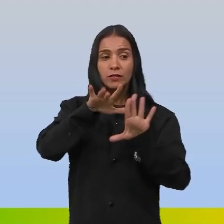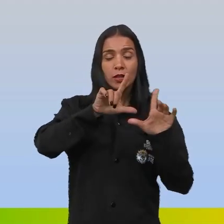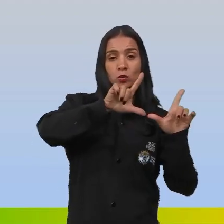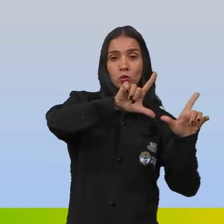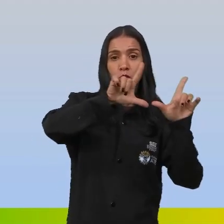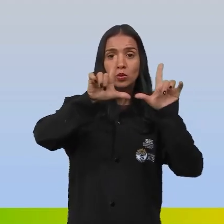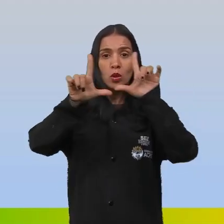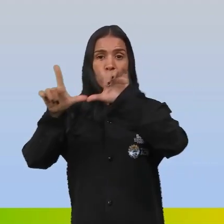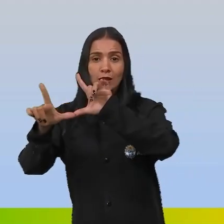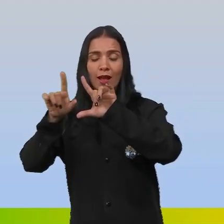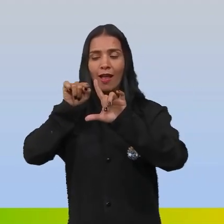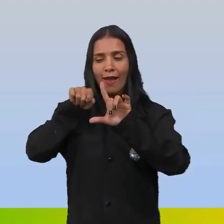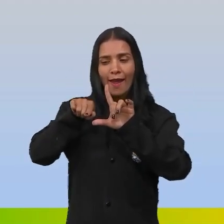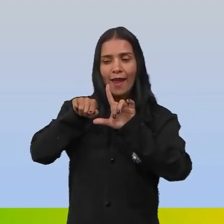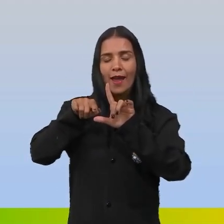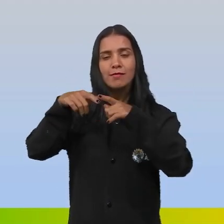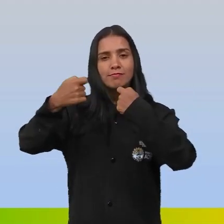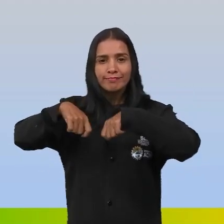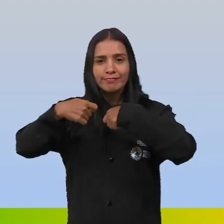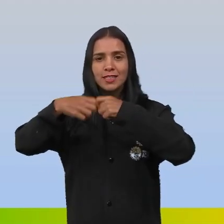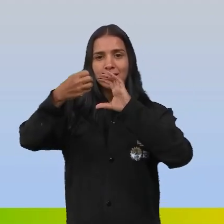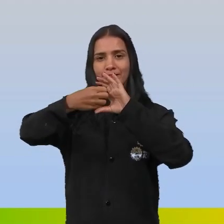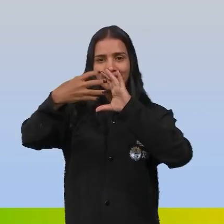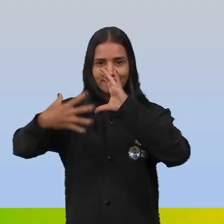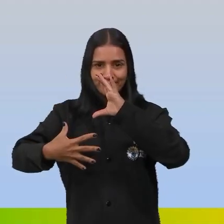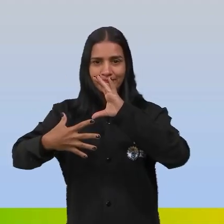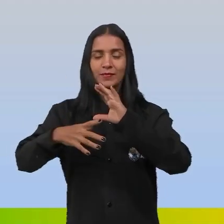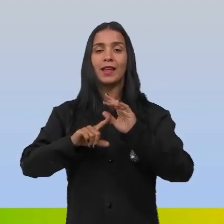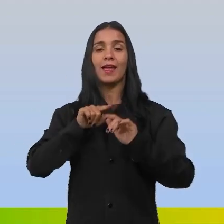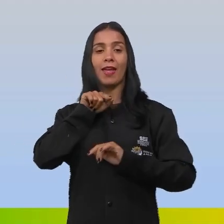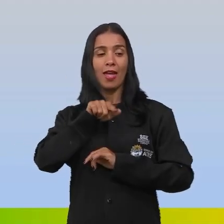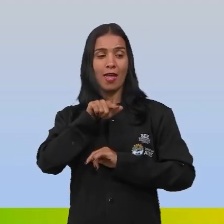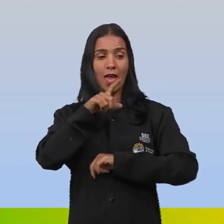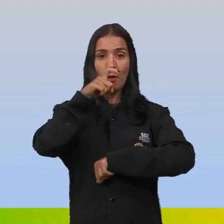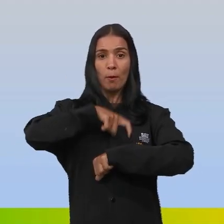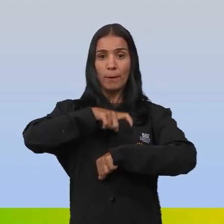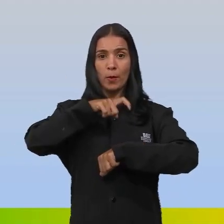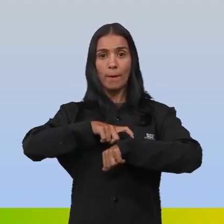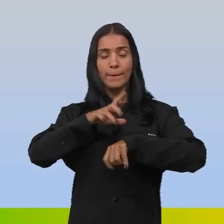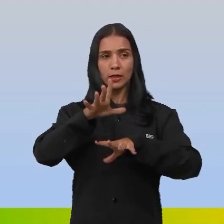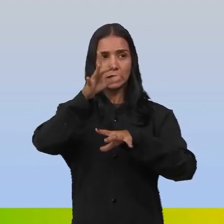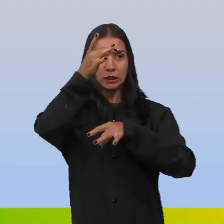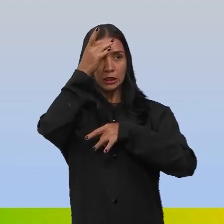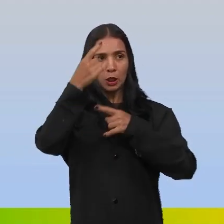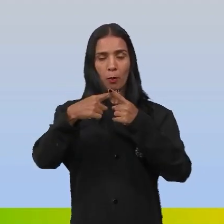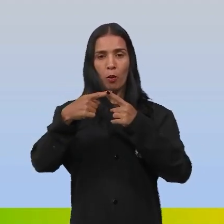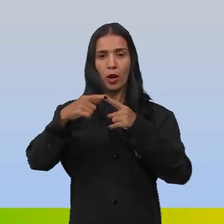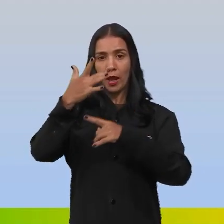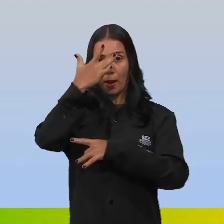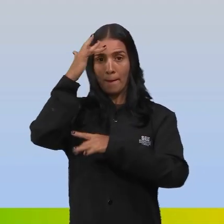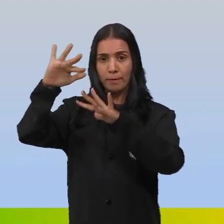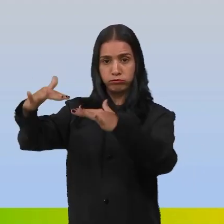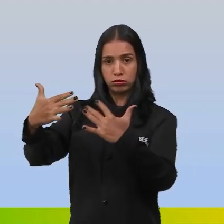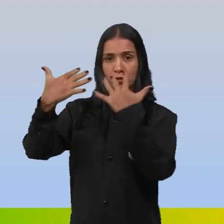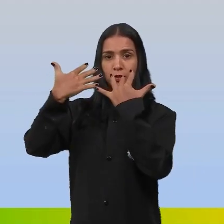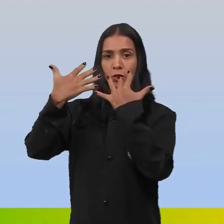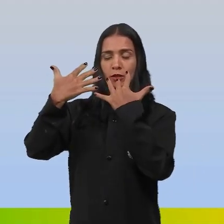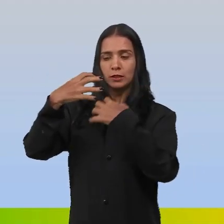sutis constroem a atmosfera e a empatia do público com a jornada do